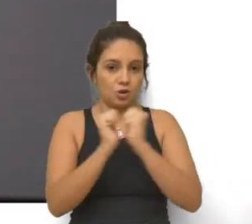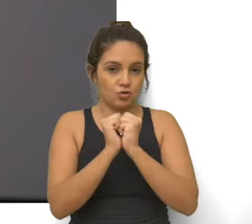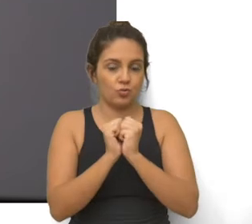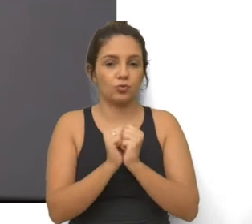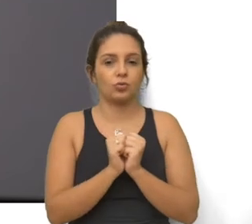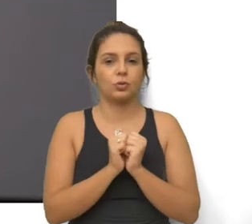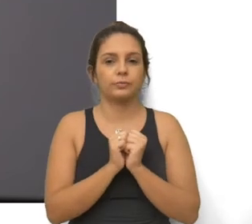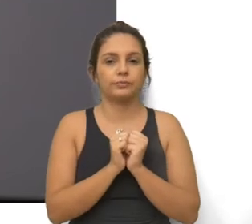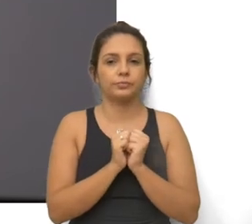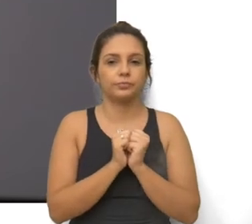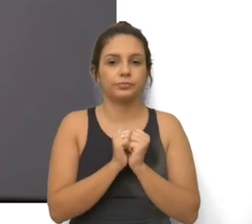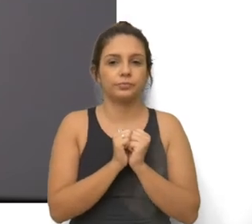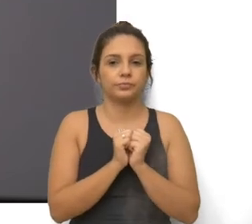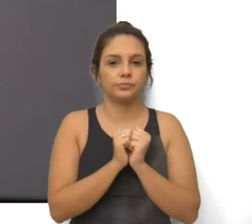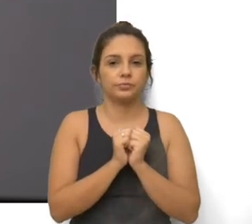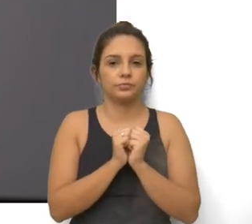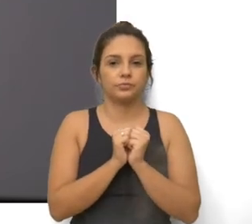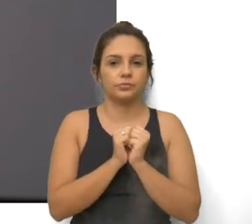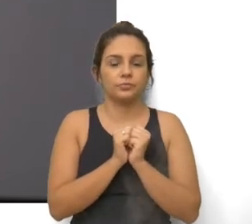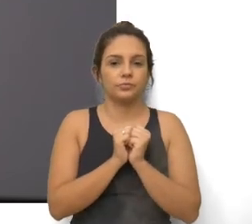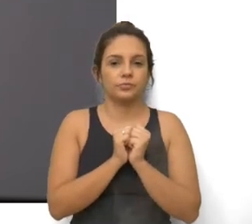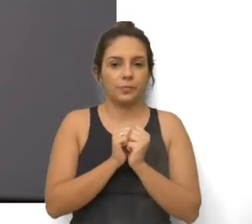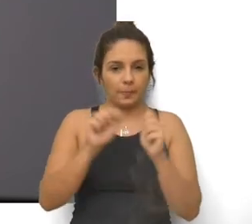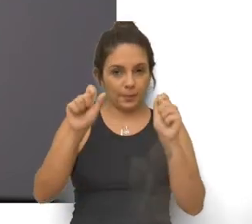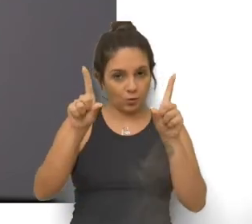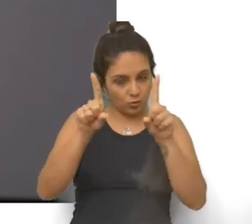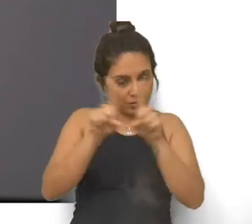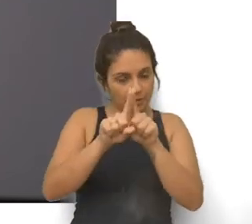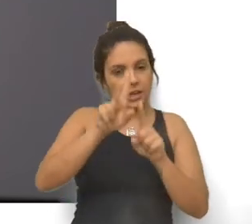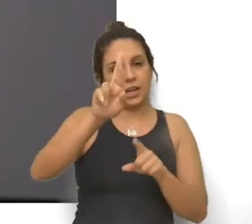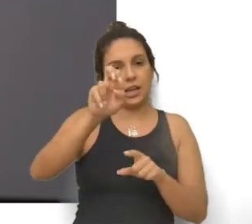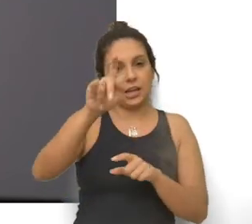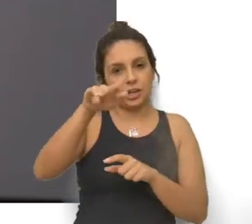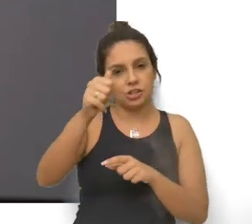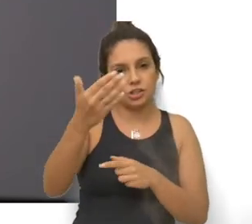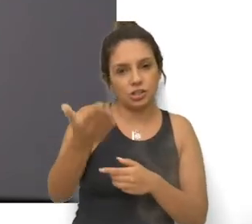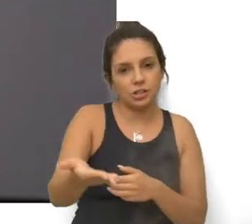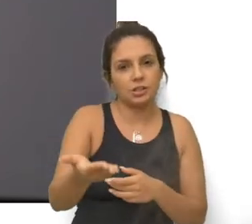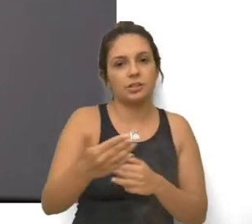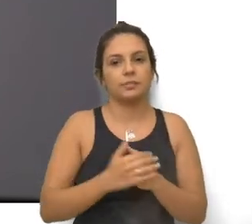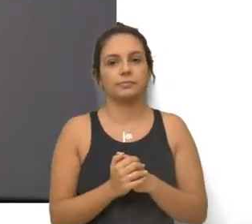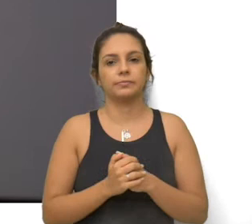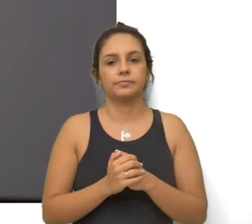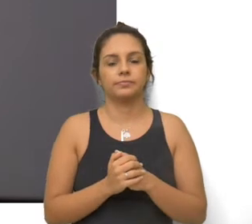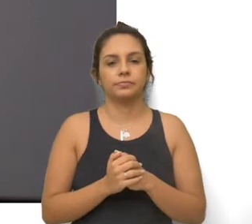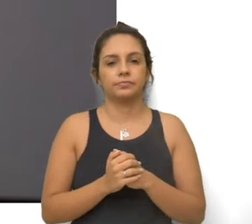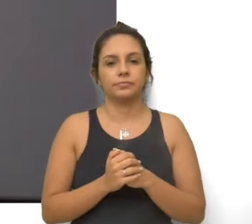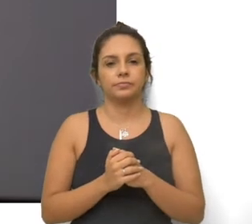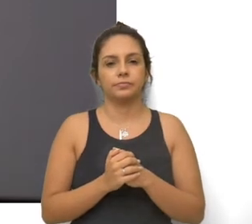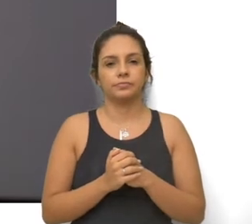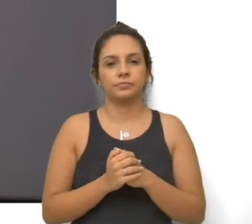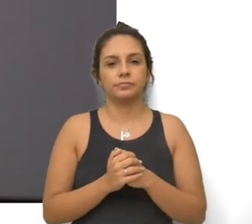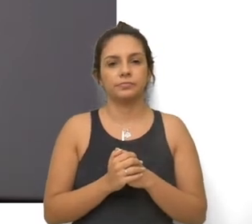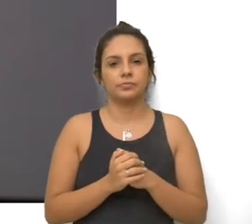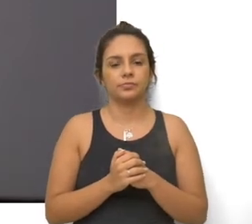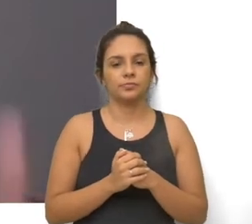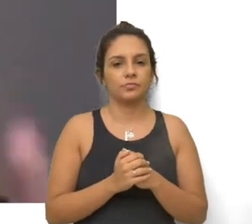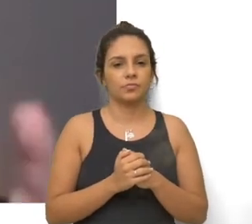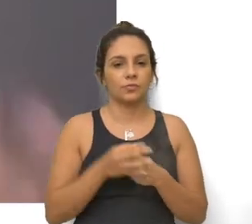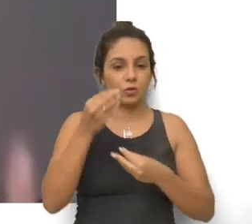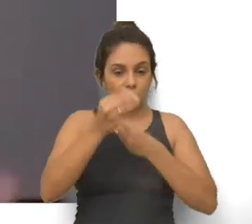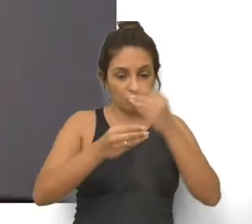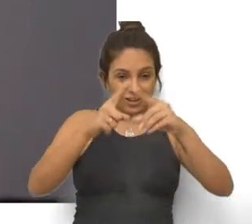não é? Principalmente da Regina, como é que o Posse ia tratar a Regina em cena, como é